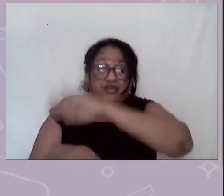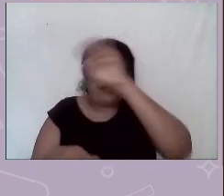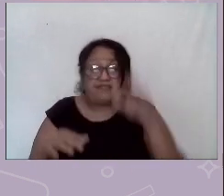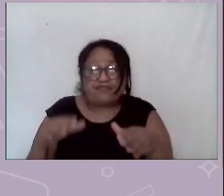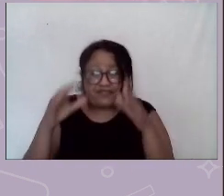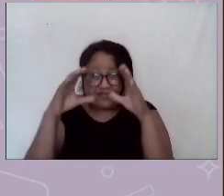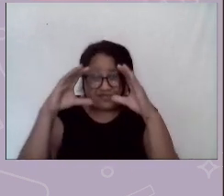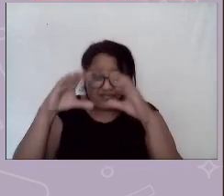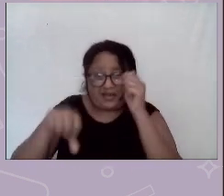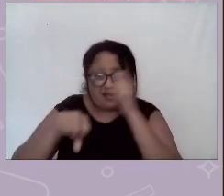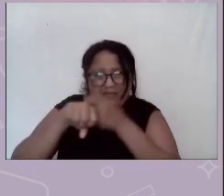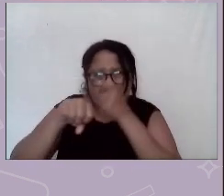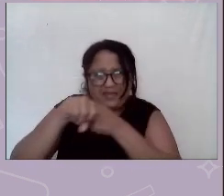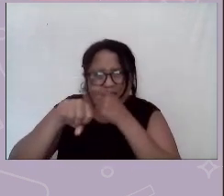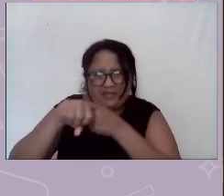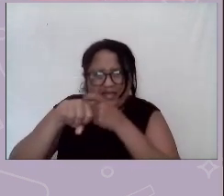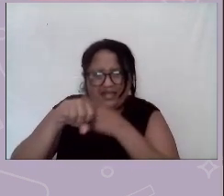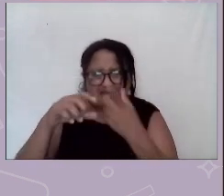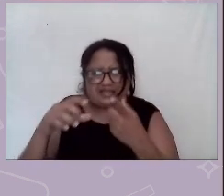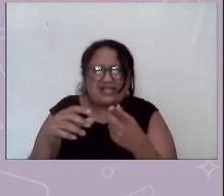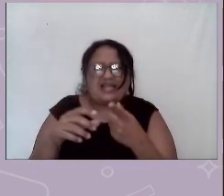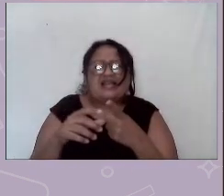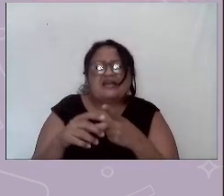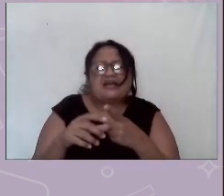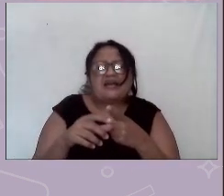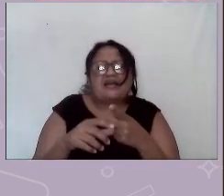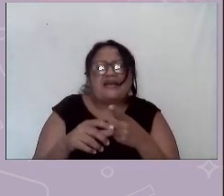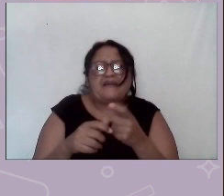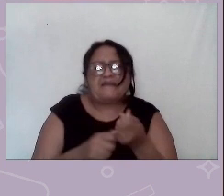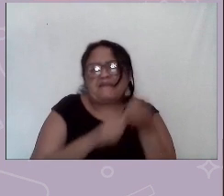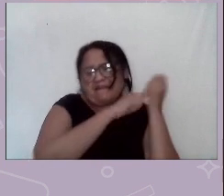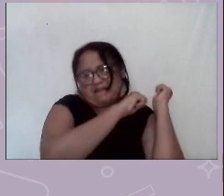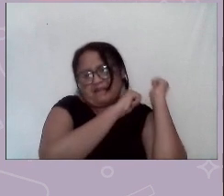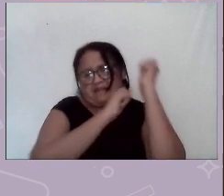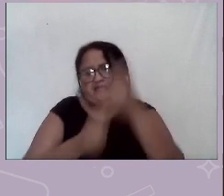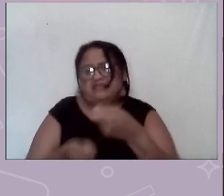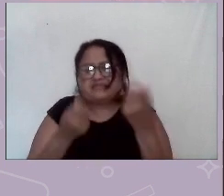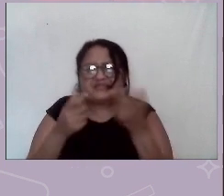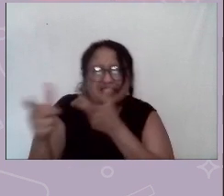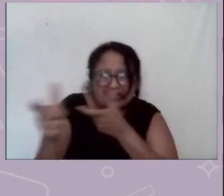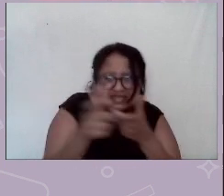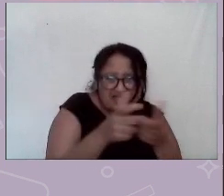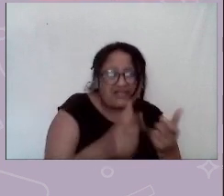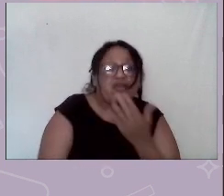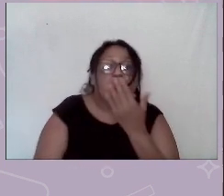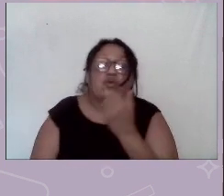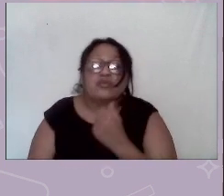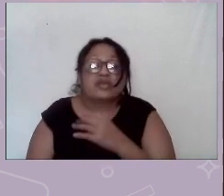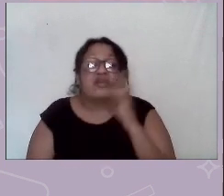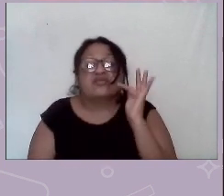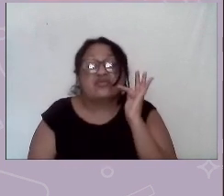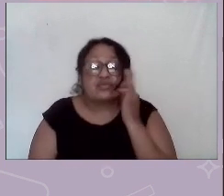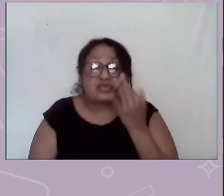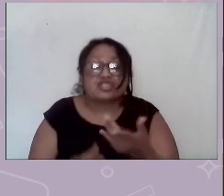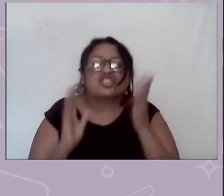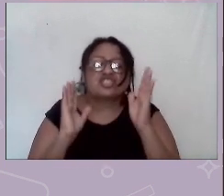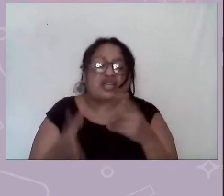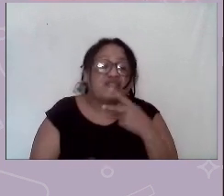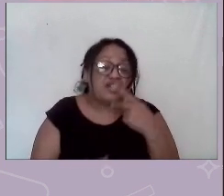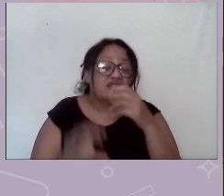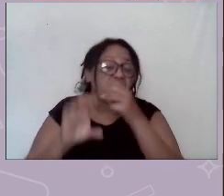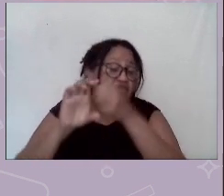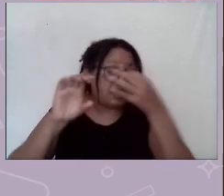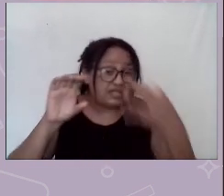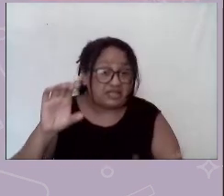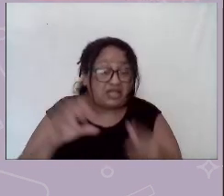pescava colhia frutos e era totalmente dependente da natureza já falei isso para vocês são características